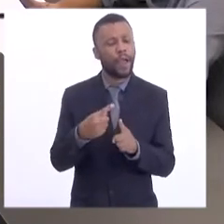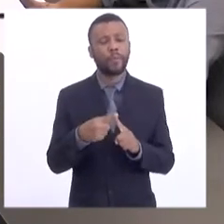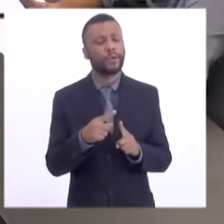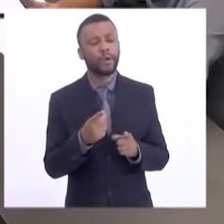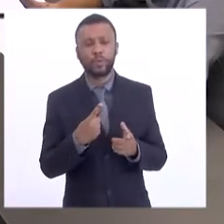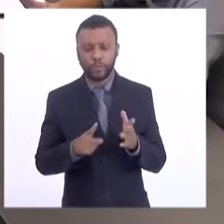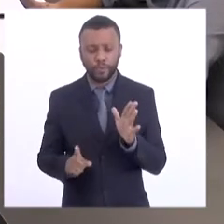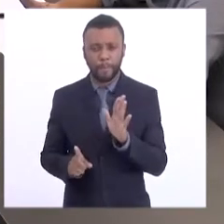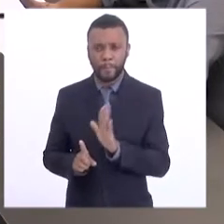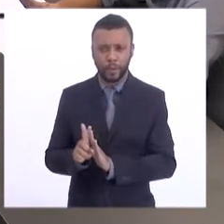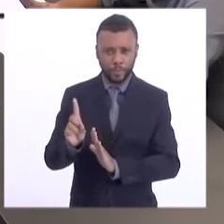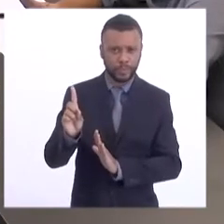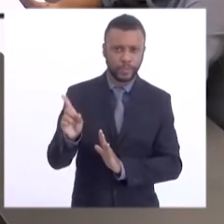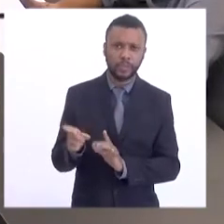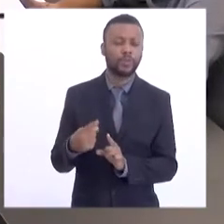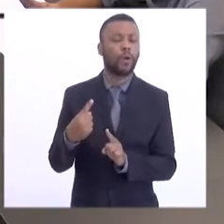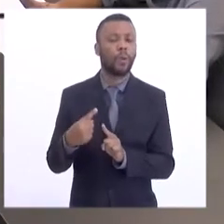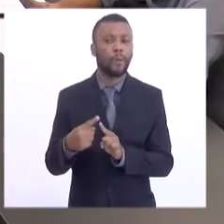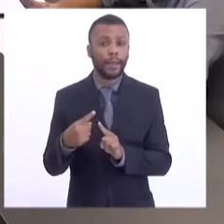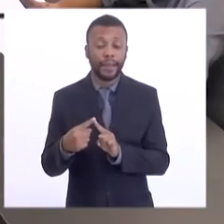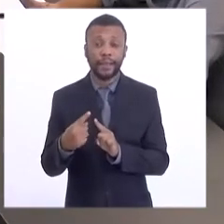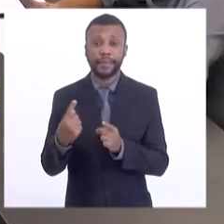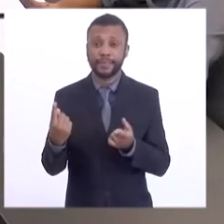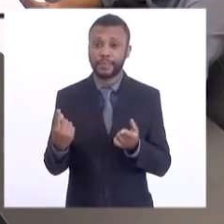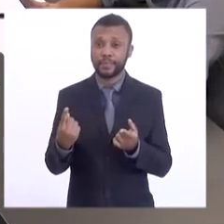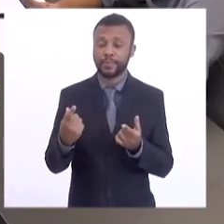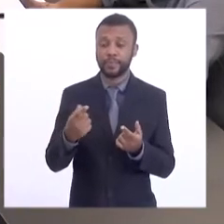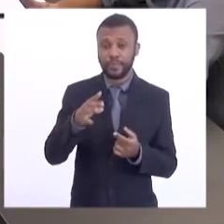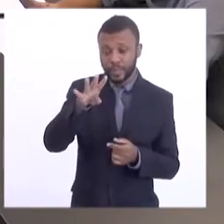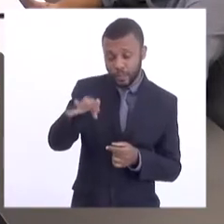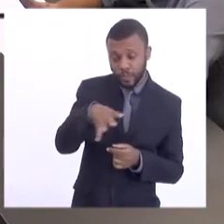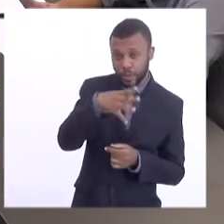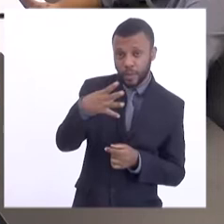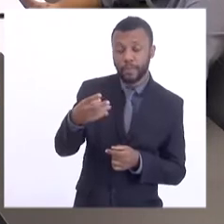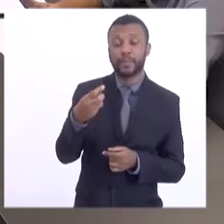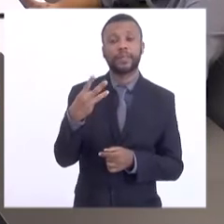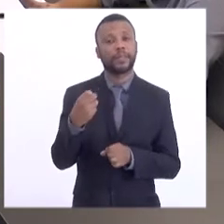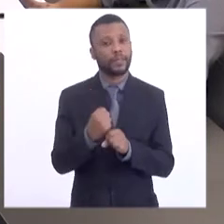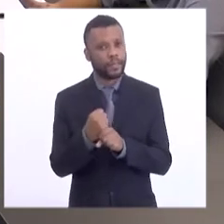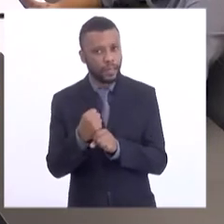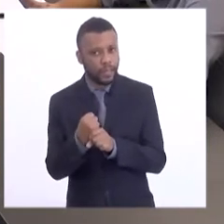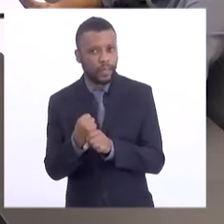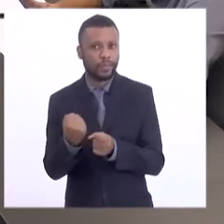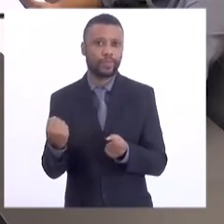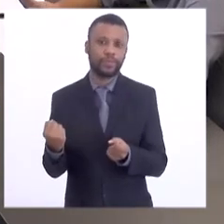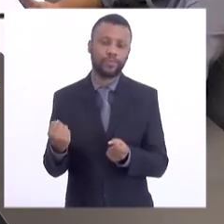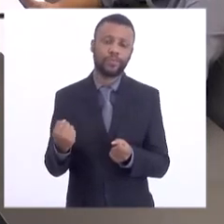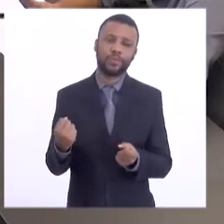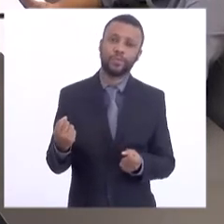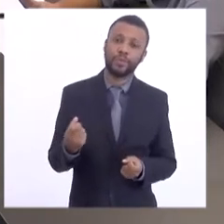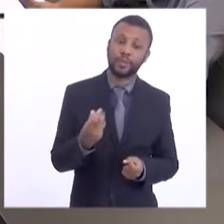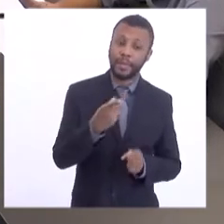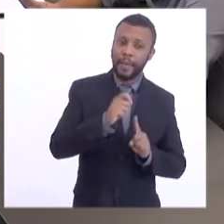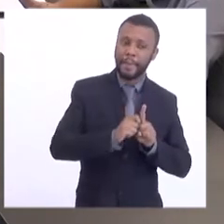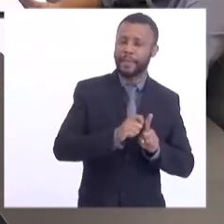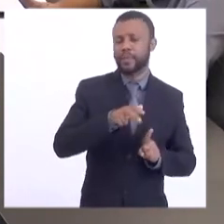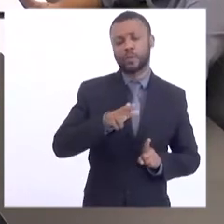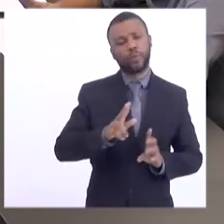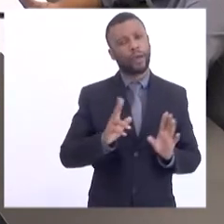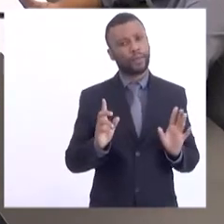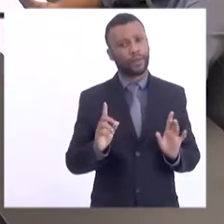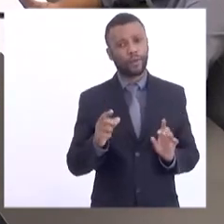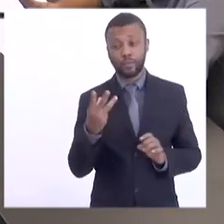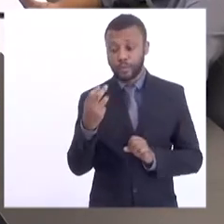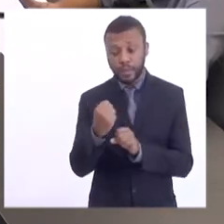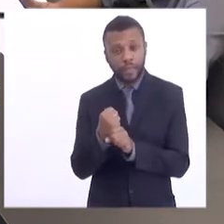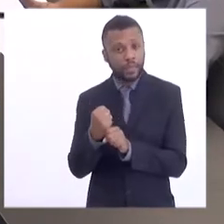é porque esse é um programa de três anos não é um programa de três meses Oi